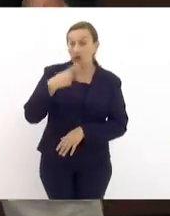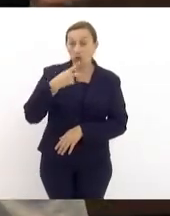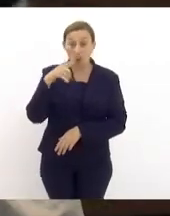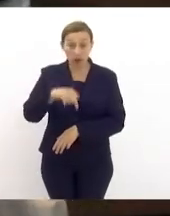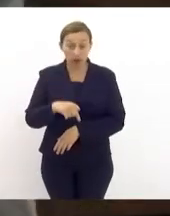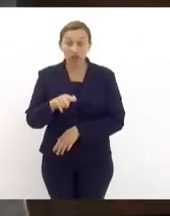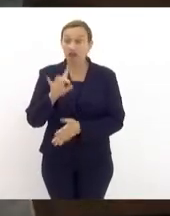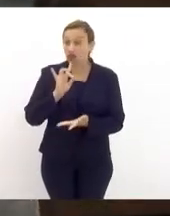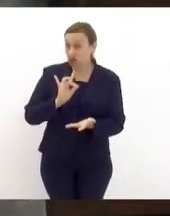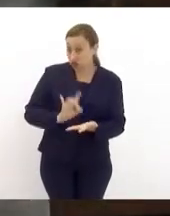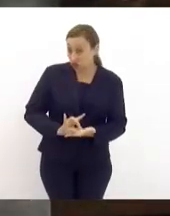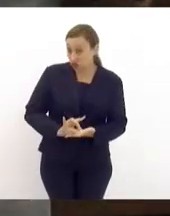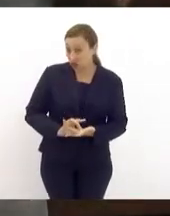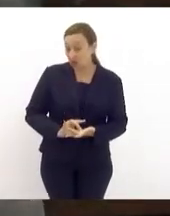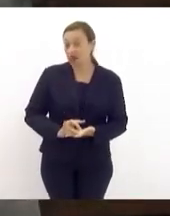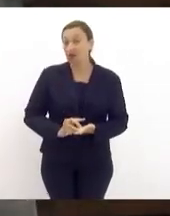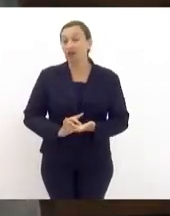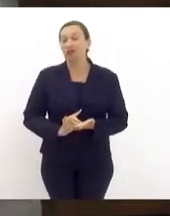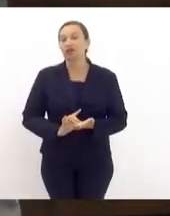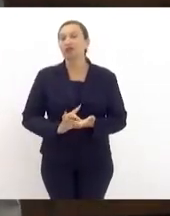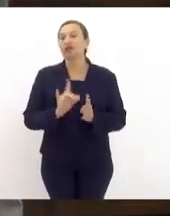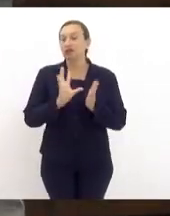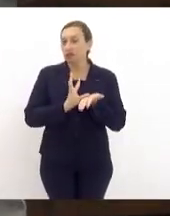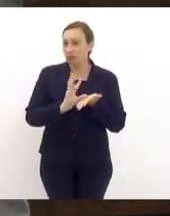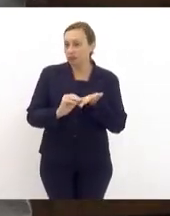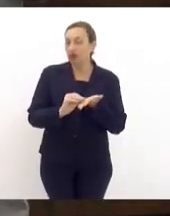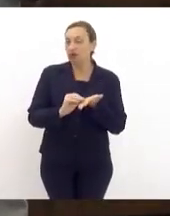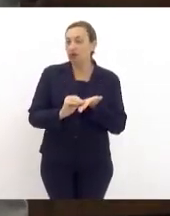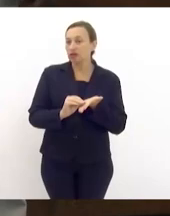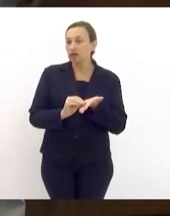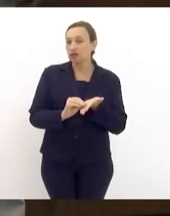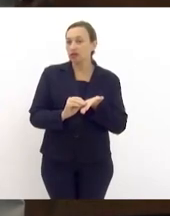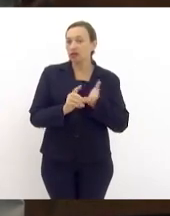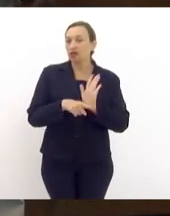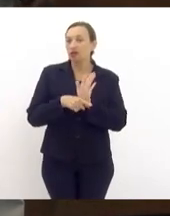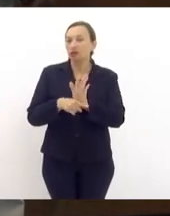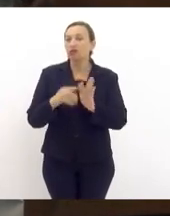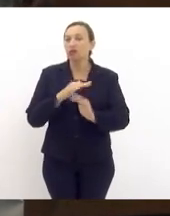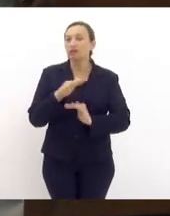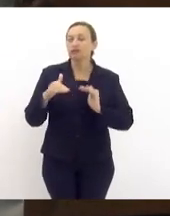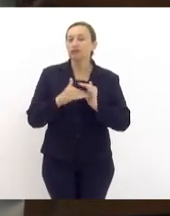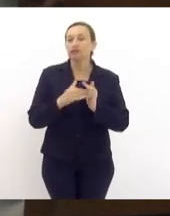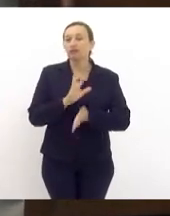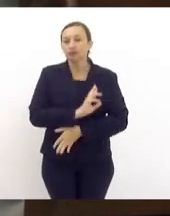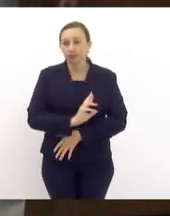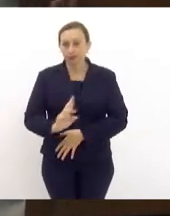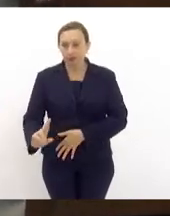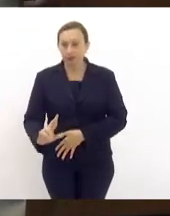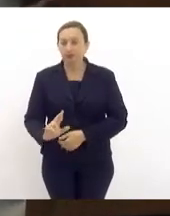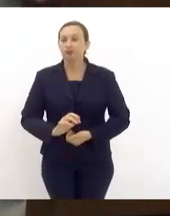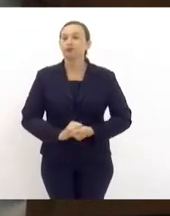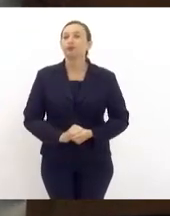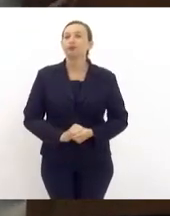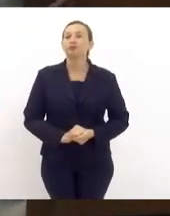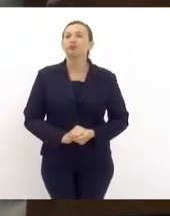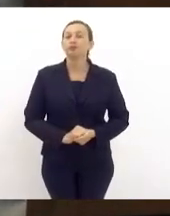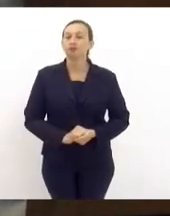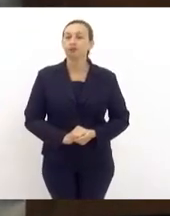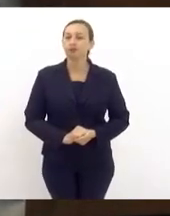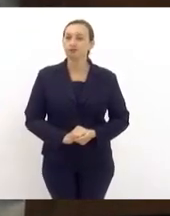de verdade, essa pauta é uma pauta para atender todas as religiões,